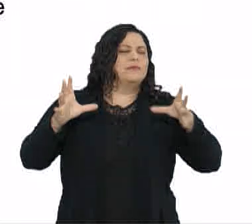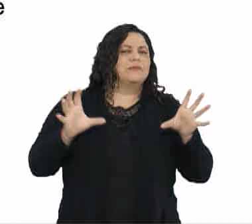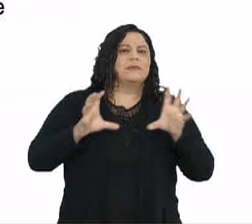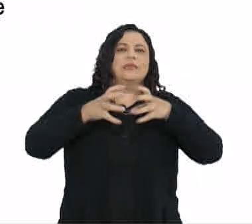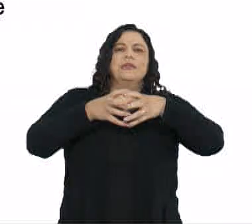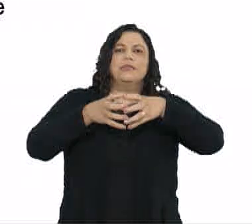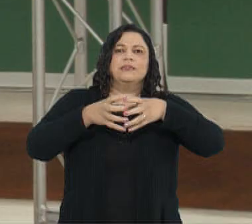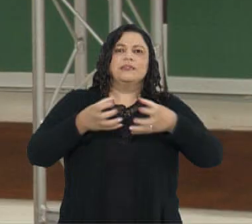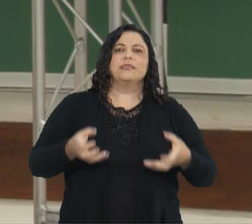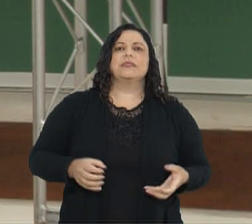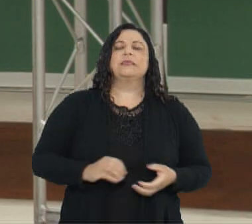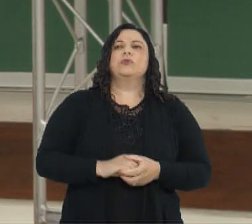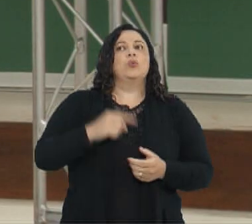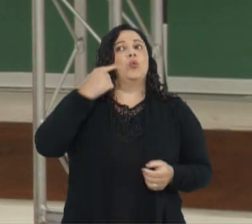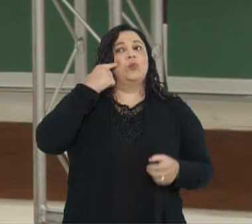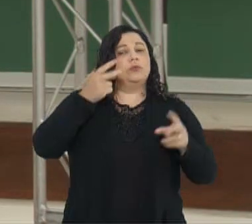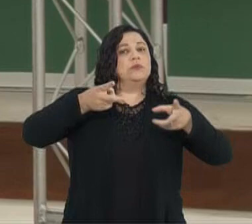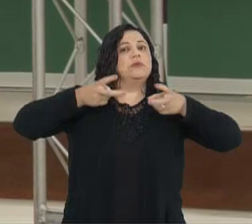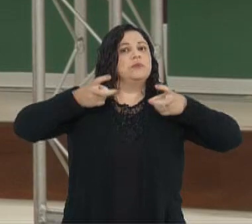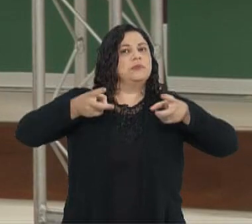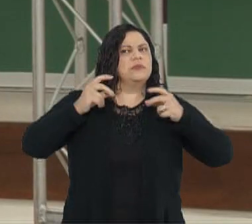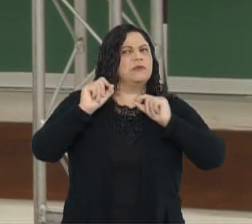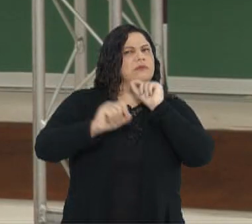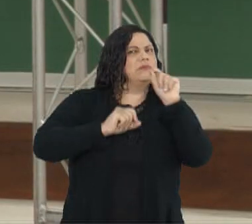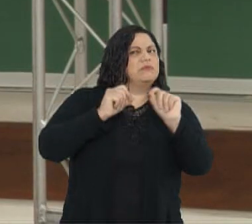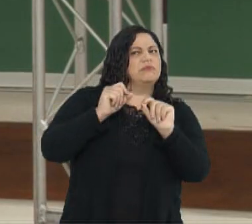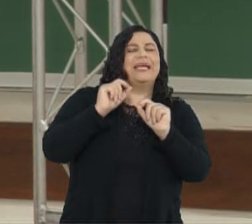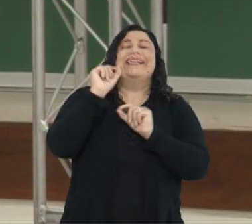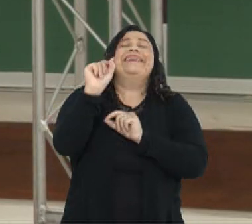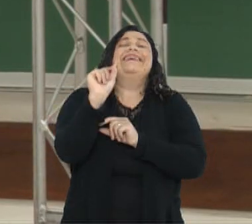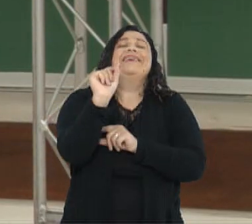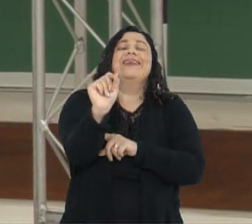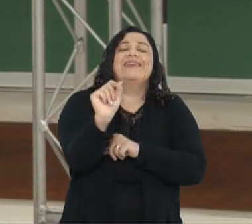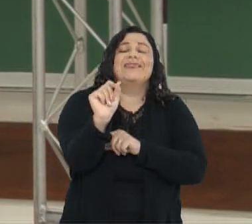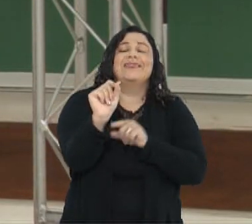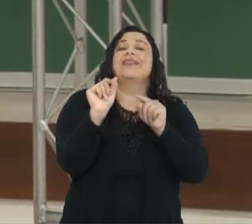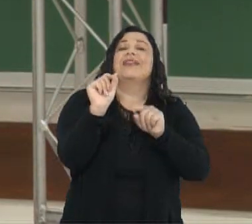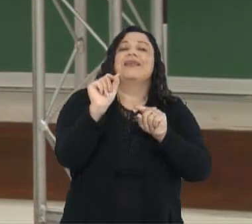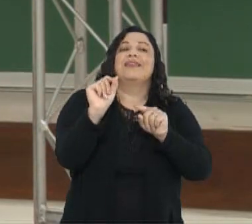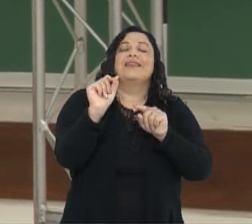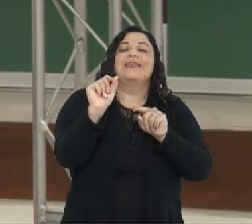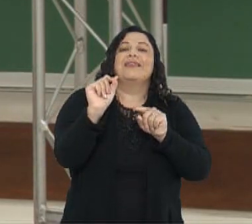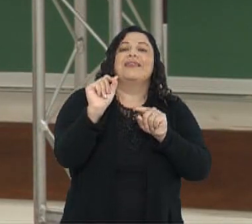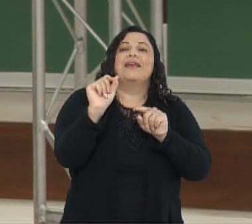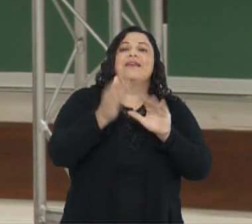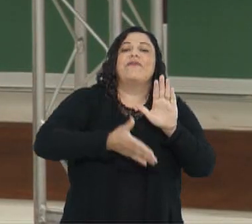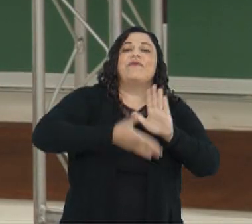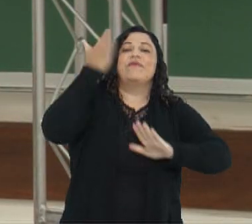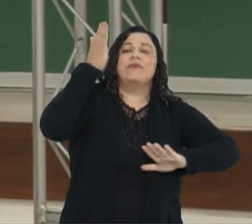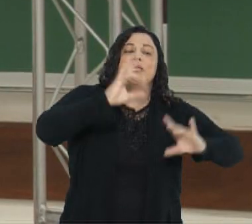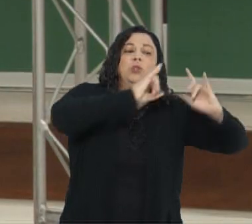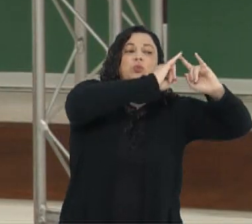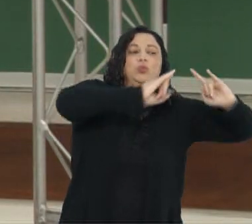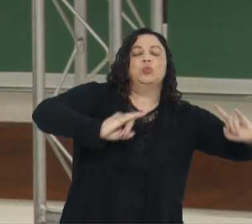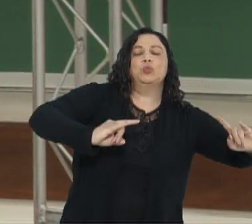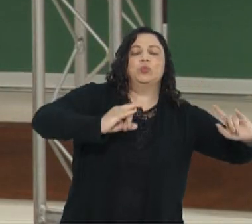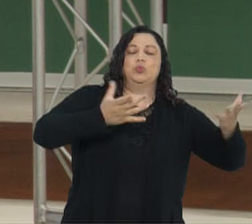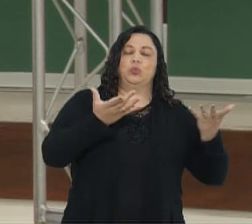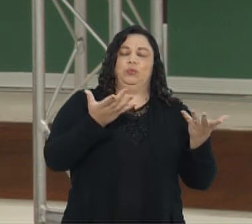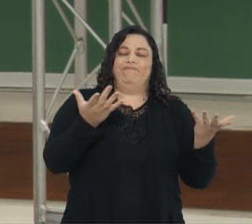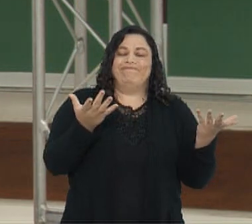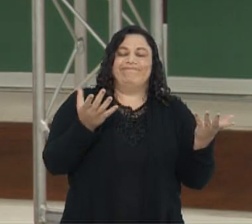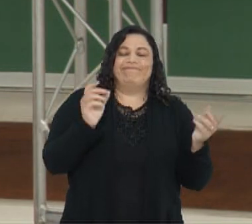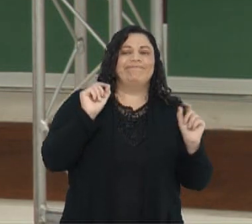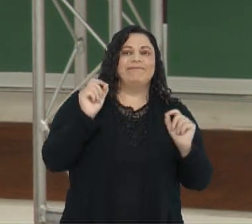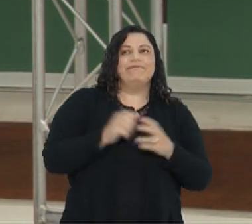Bom, então veja bem, alguém foi fazer camping ali, né? No caso ali nós temos eu, minha mãe, meu pai, minha